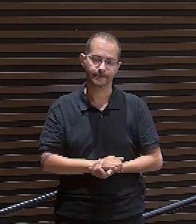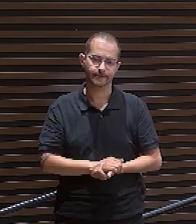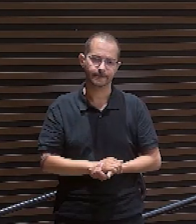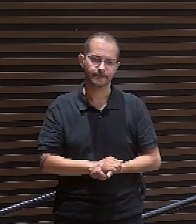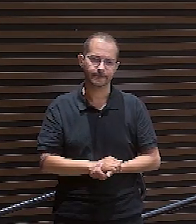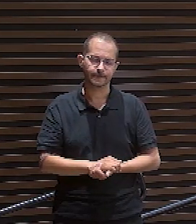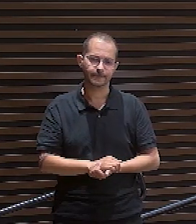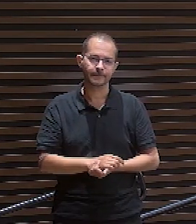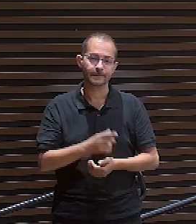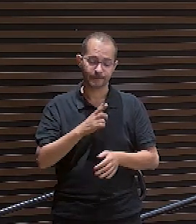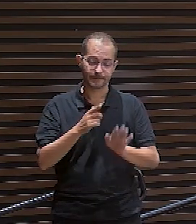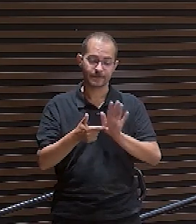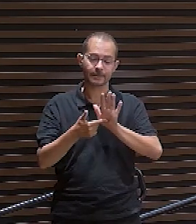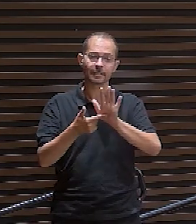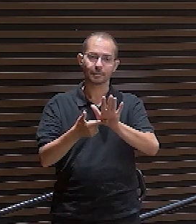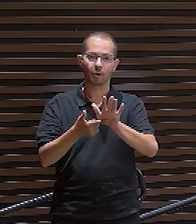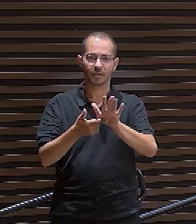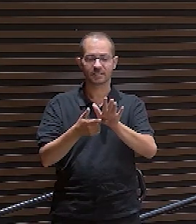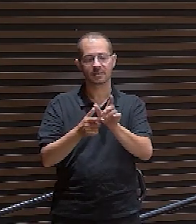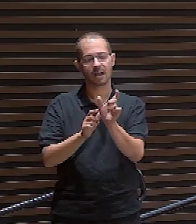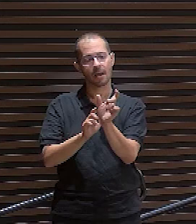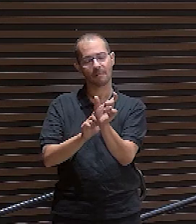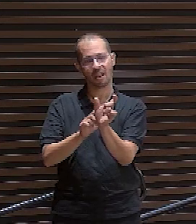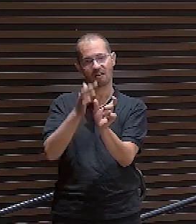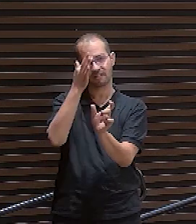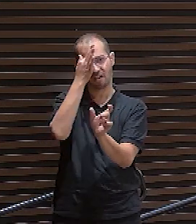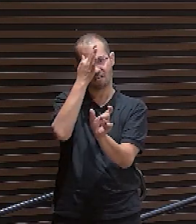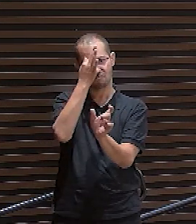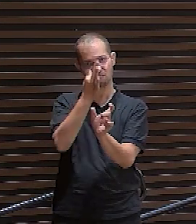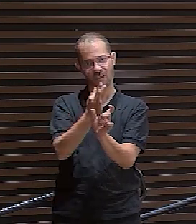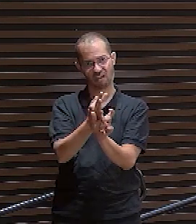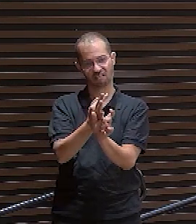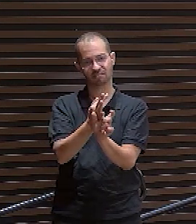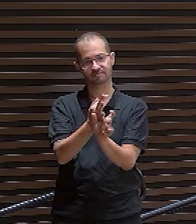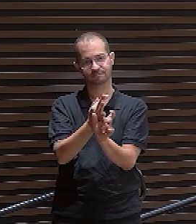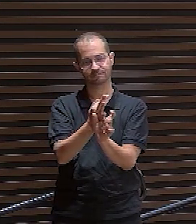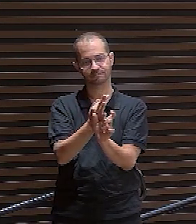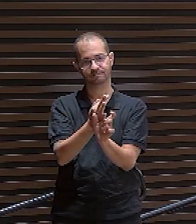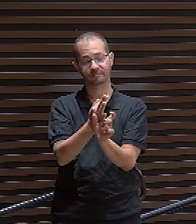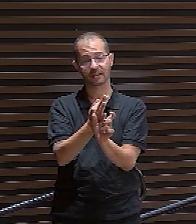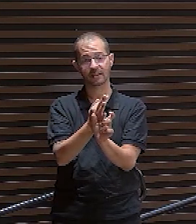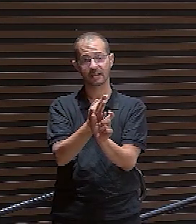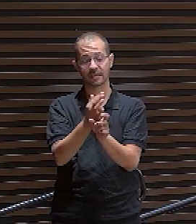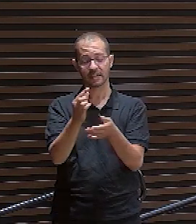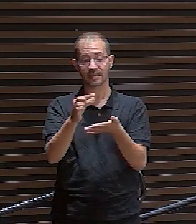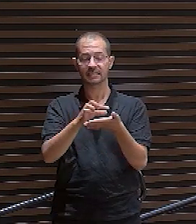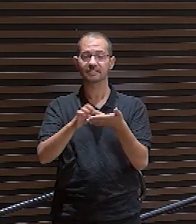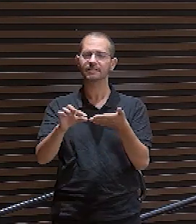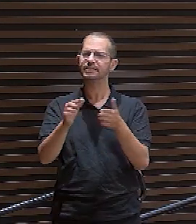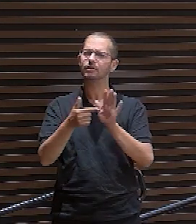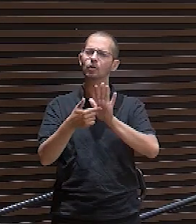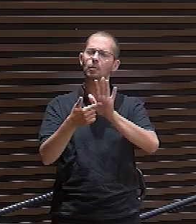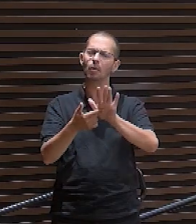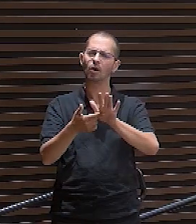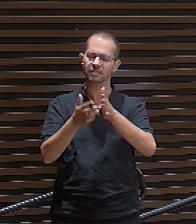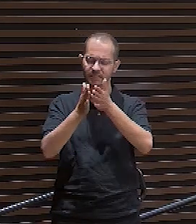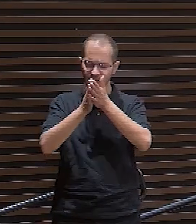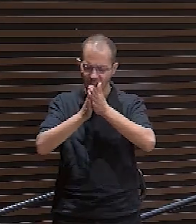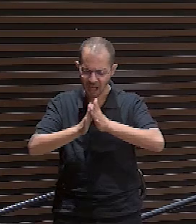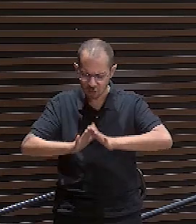que aparece a palavra fé. Esse versículo enfatiza o ato de adoração de